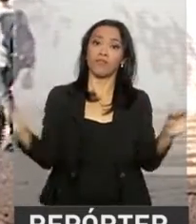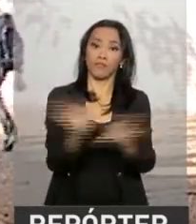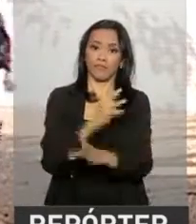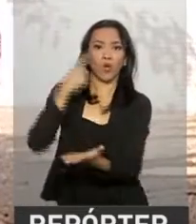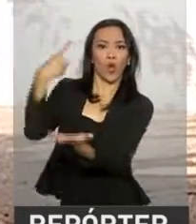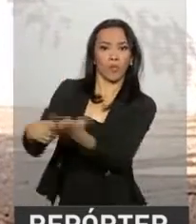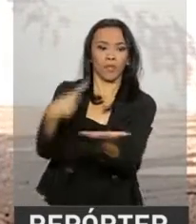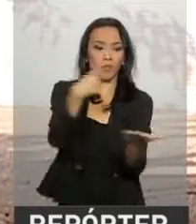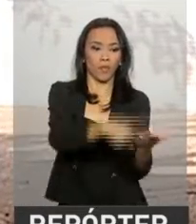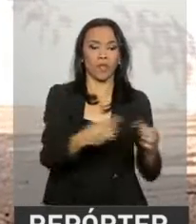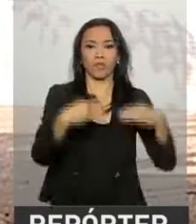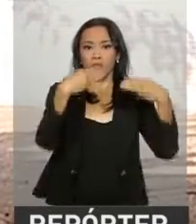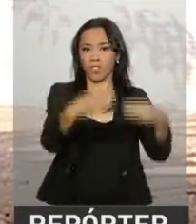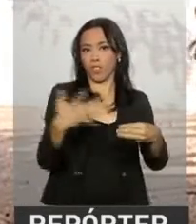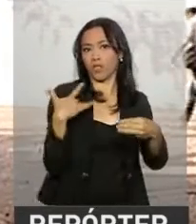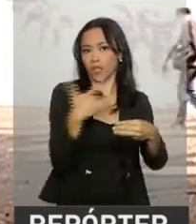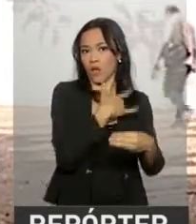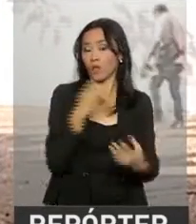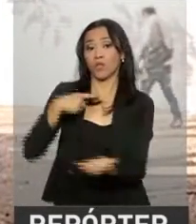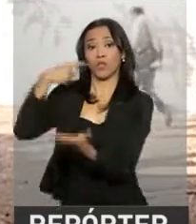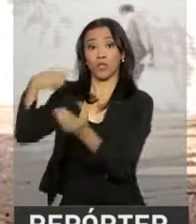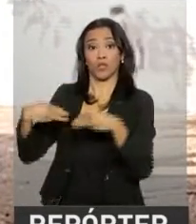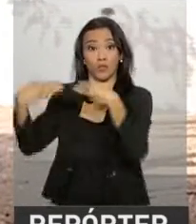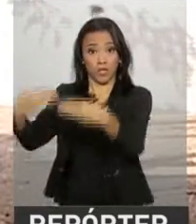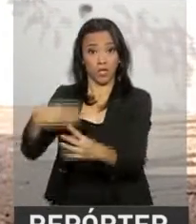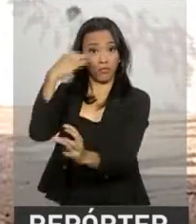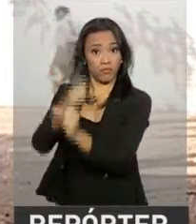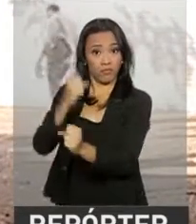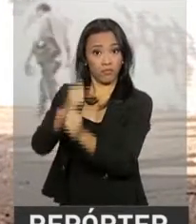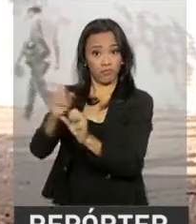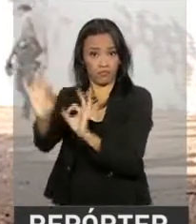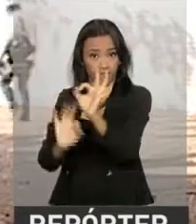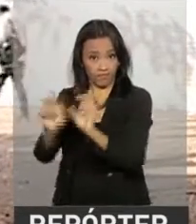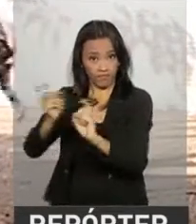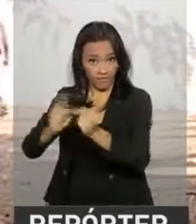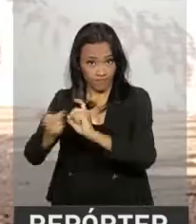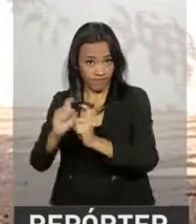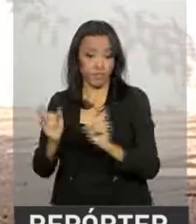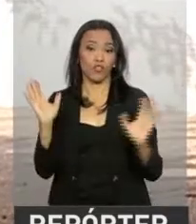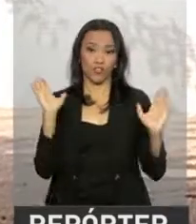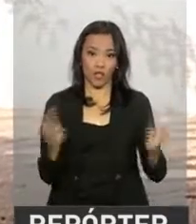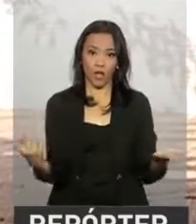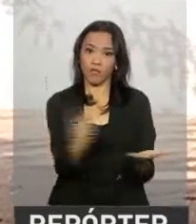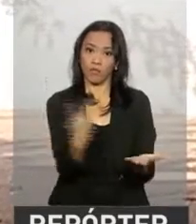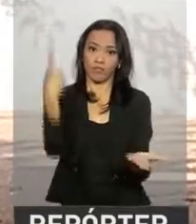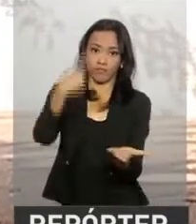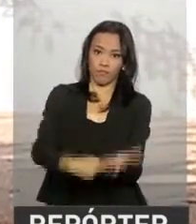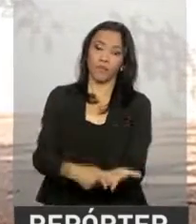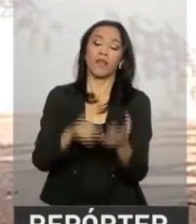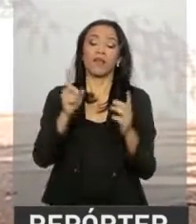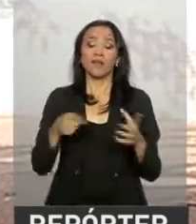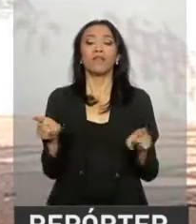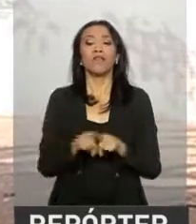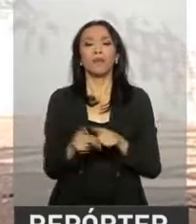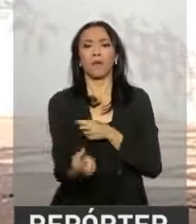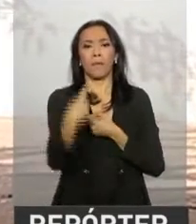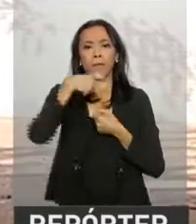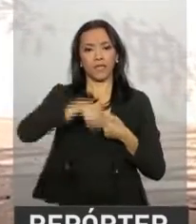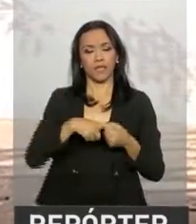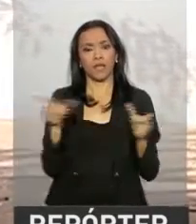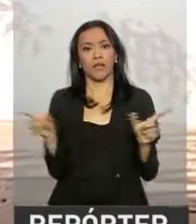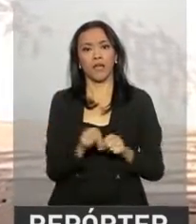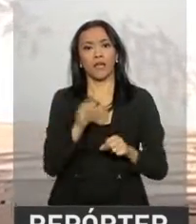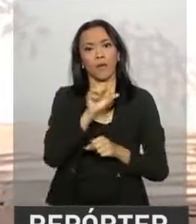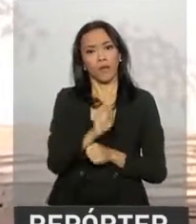da Saúde e do Planejamento. A medida foi construída a partir de uma parceria com o Tribunal Superior